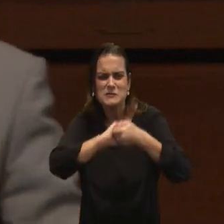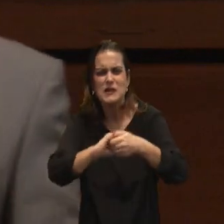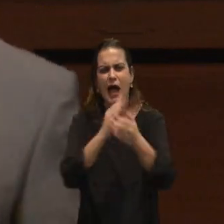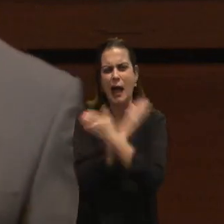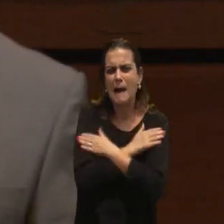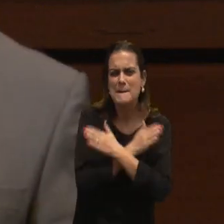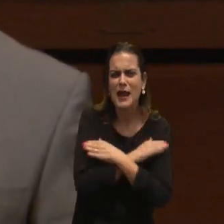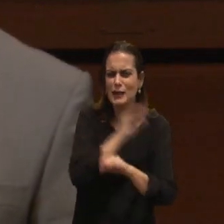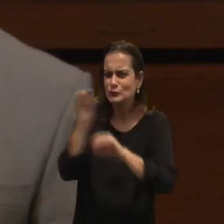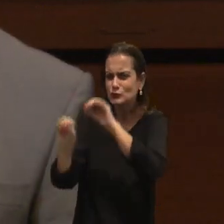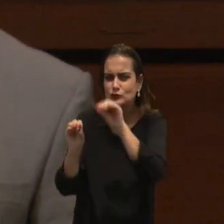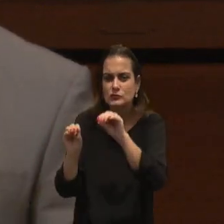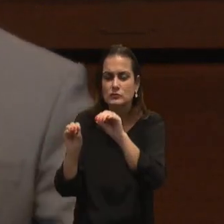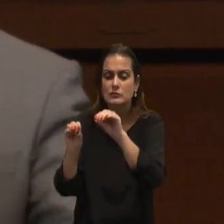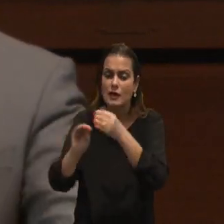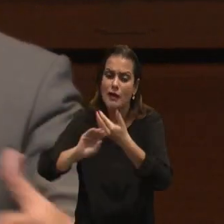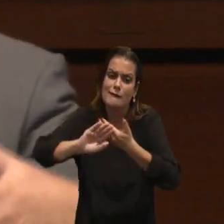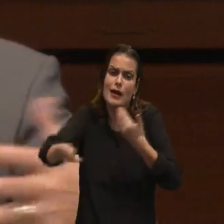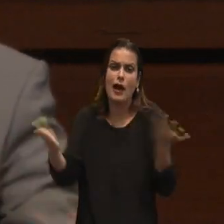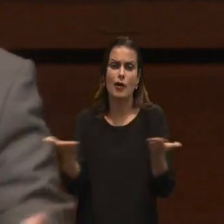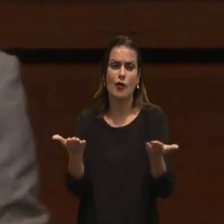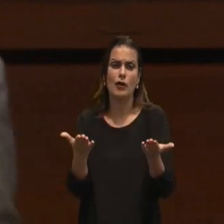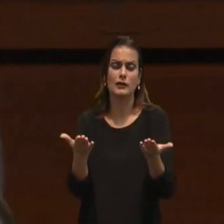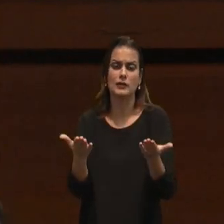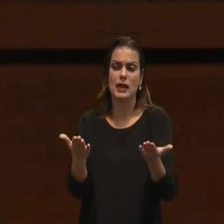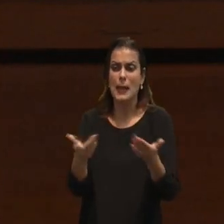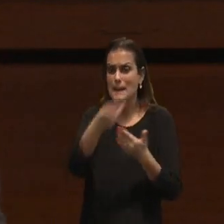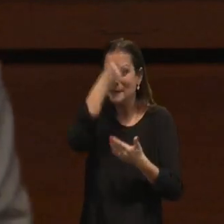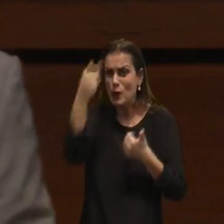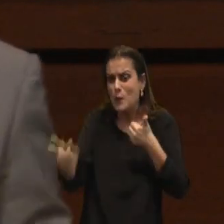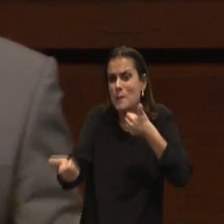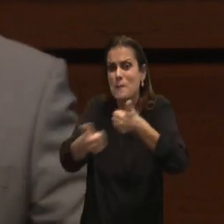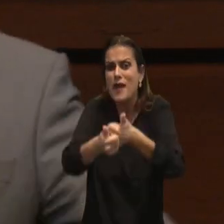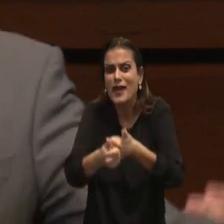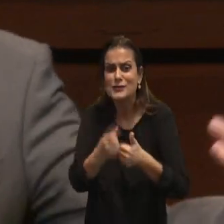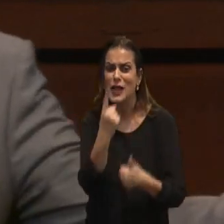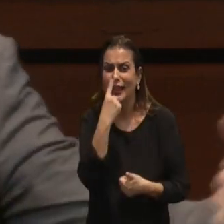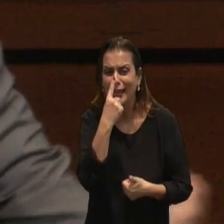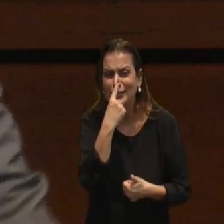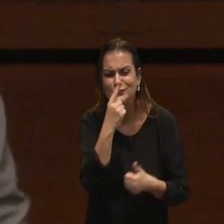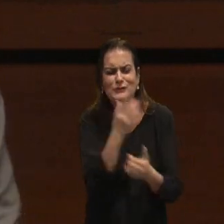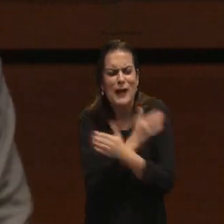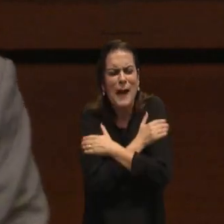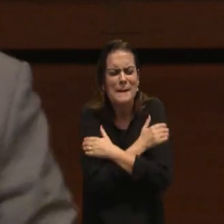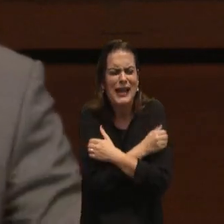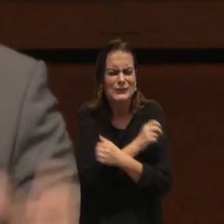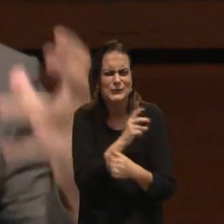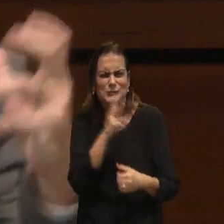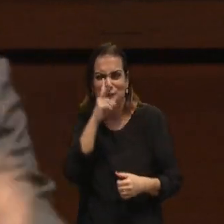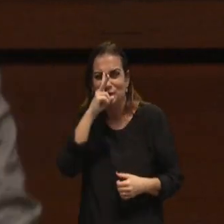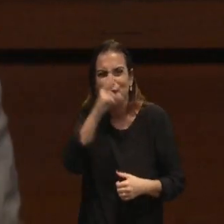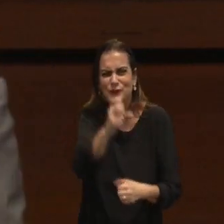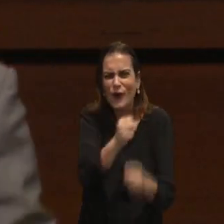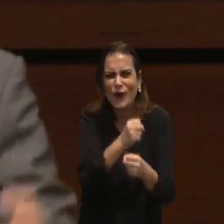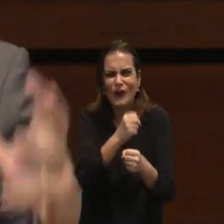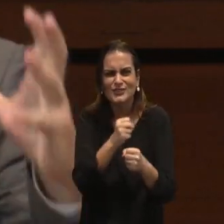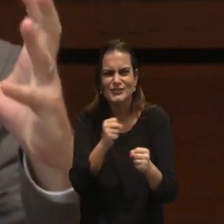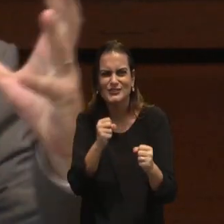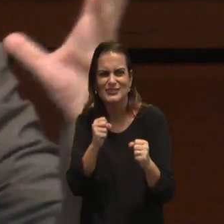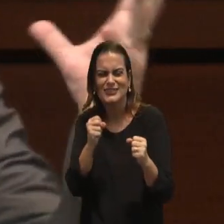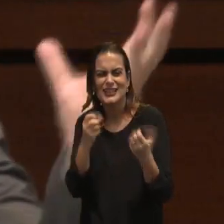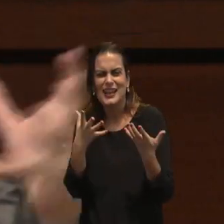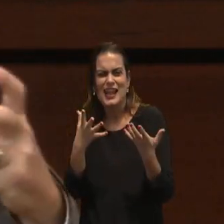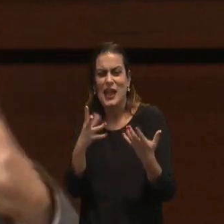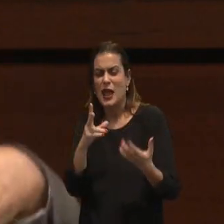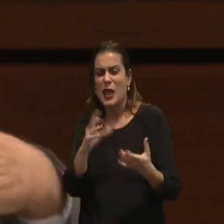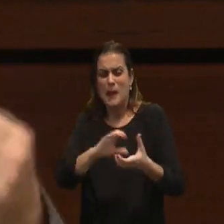um abraço. E naqueles mais próximos, mais íntimos, um abraço bem apertado, pulando no pescoço,